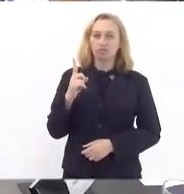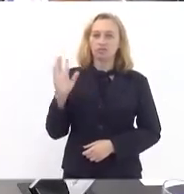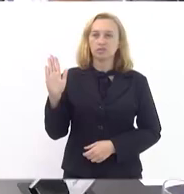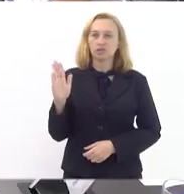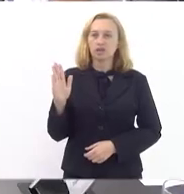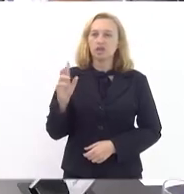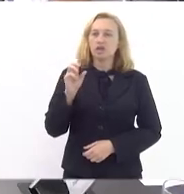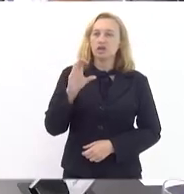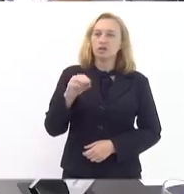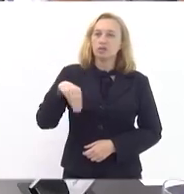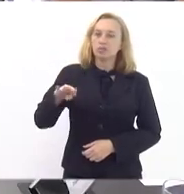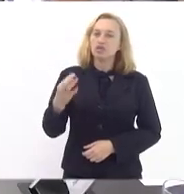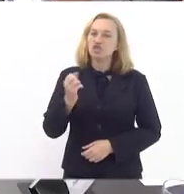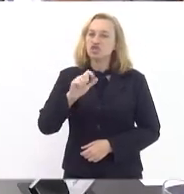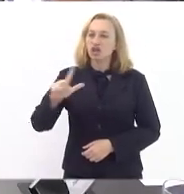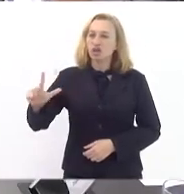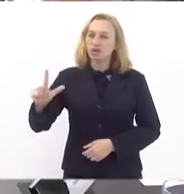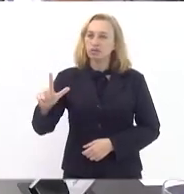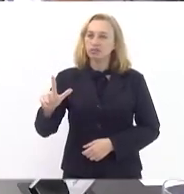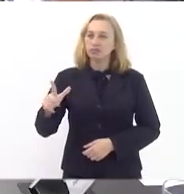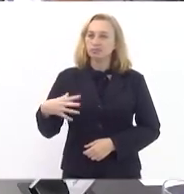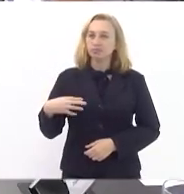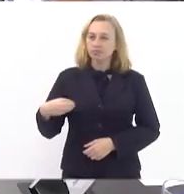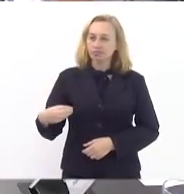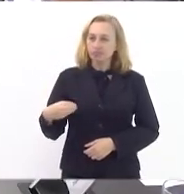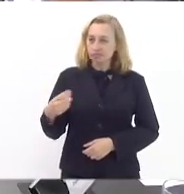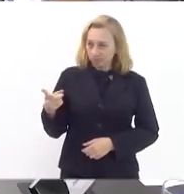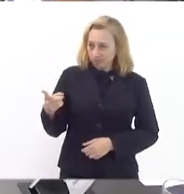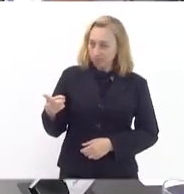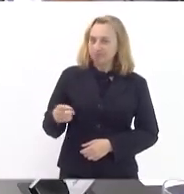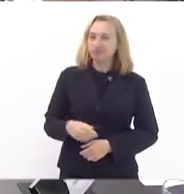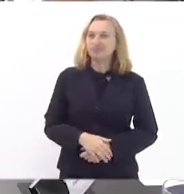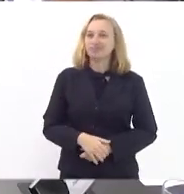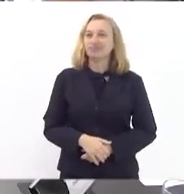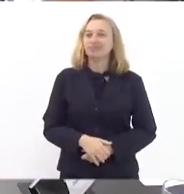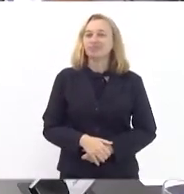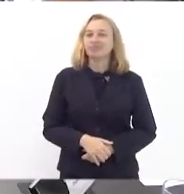Michel Assef filho filho do Michel